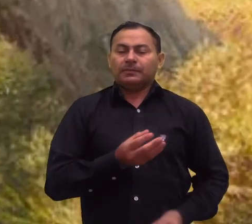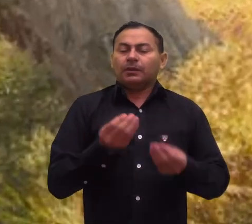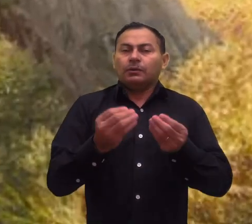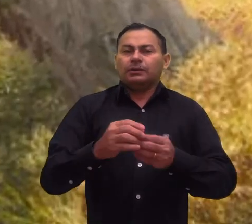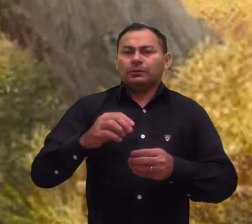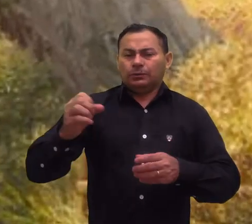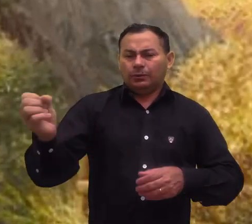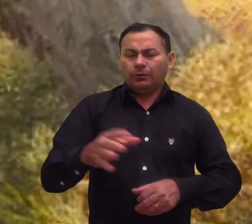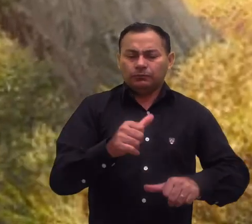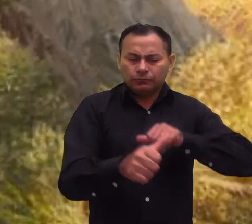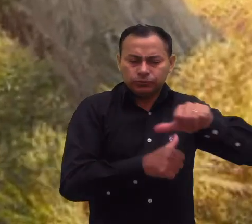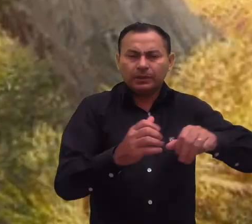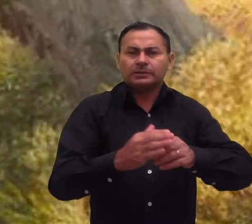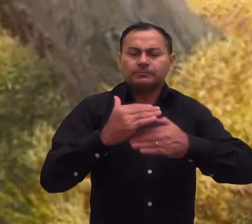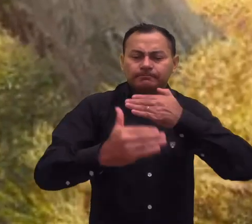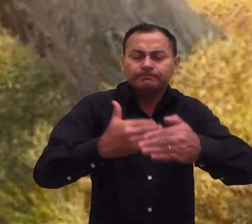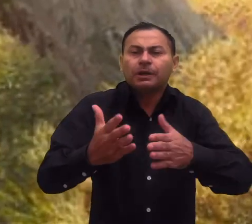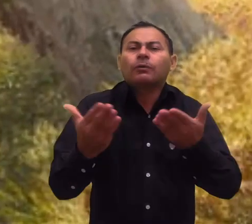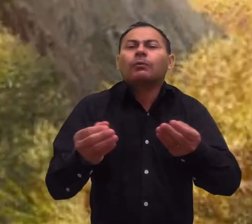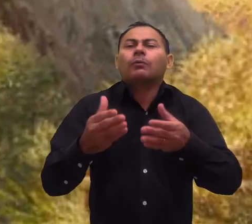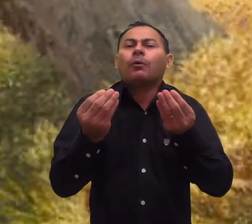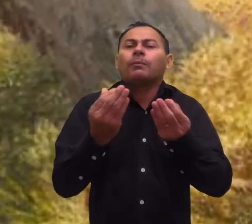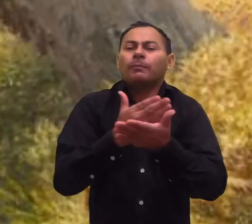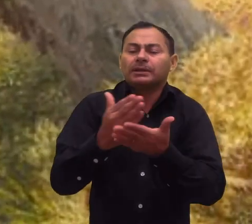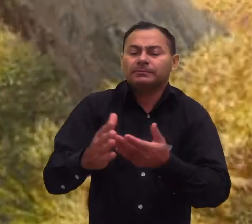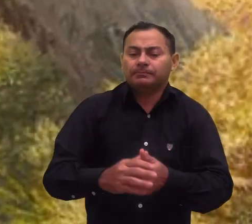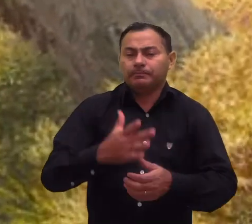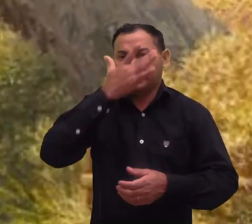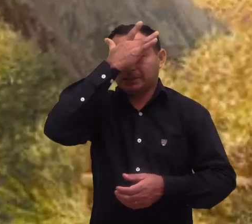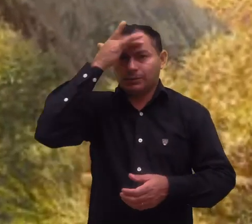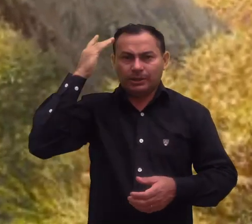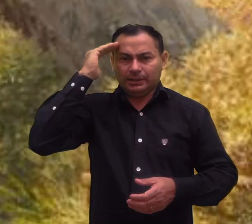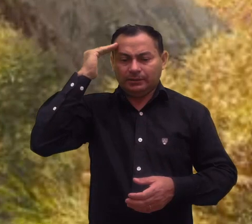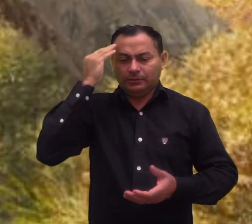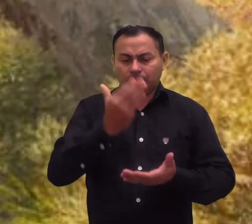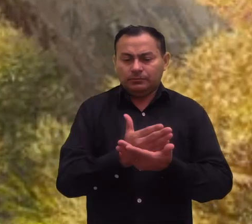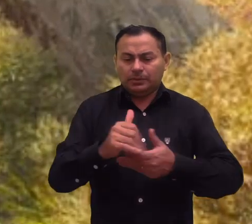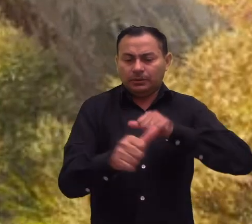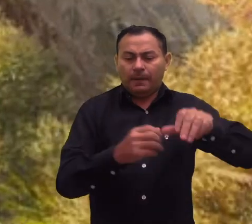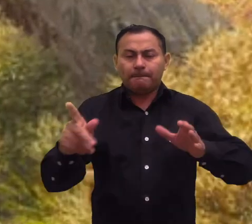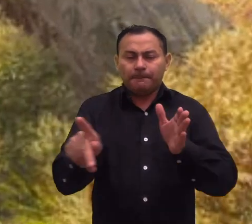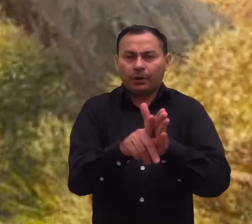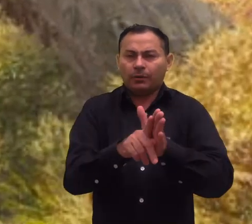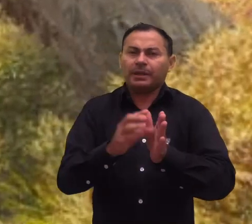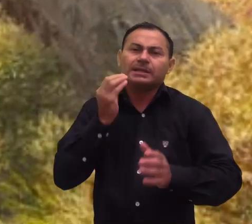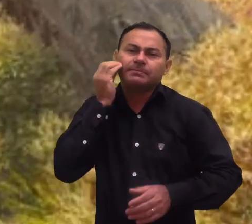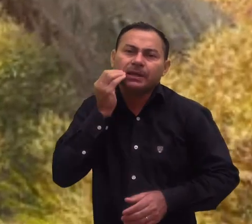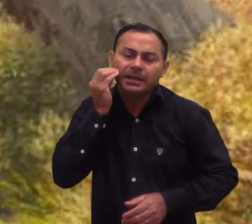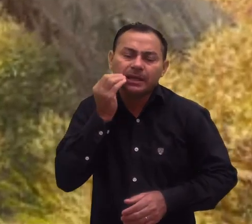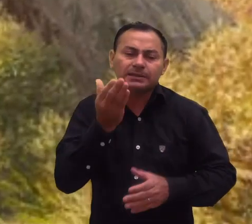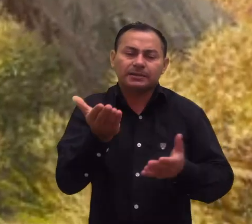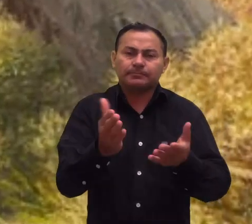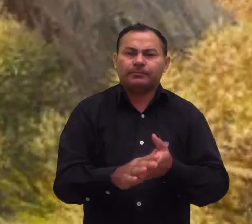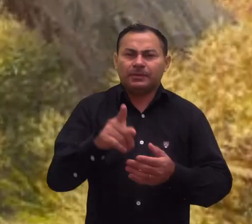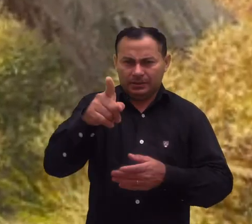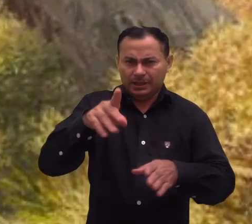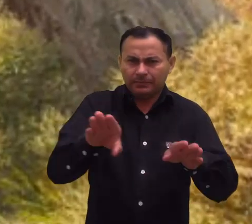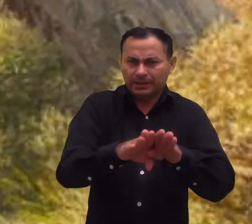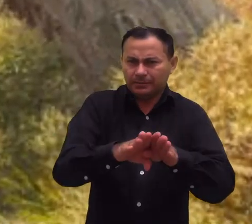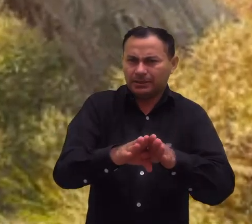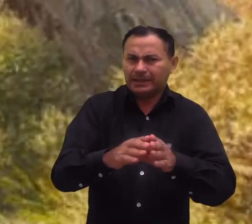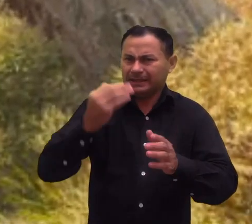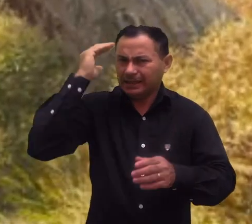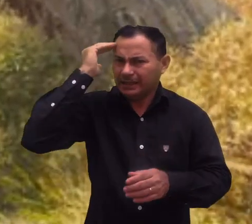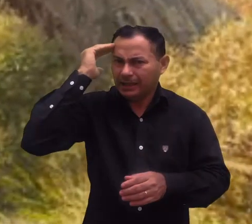nascimento. Como este processo começa? Bom, muitas pessoas entendem o novo nascimento a partir da sua própria